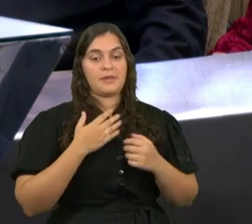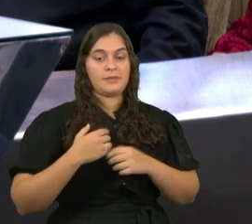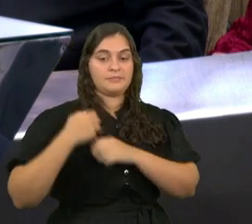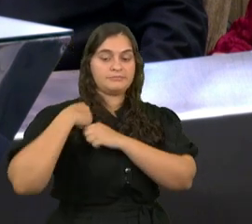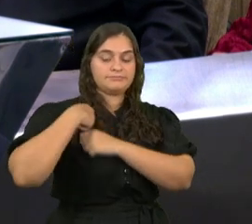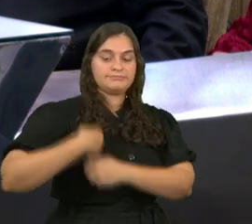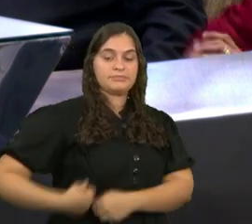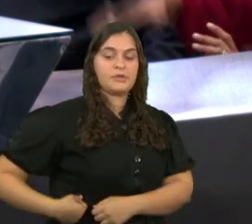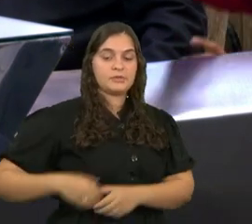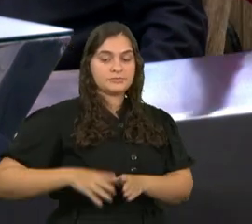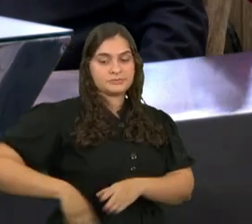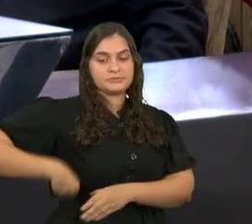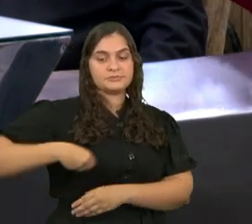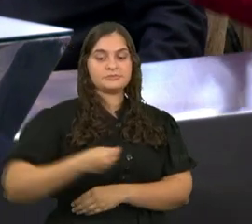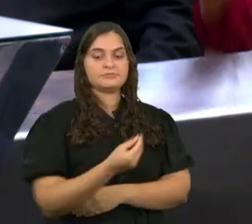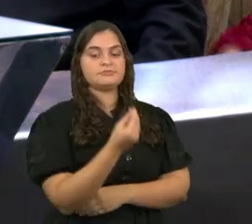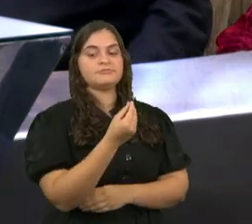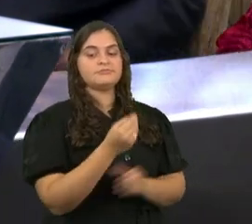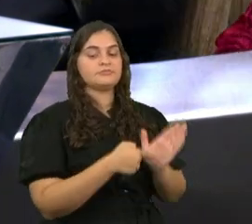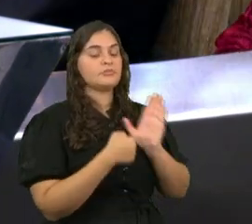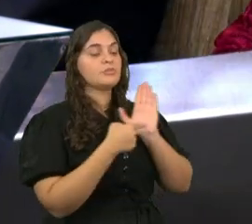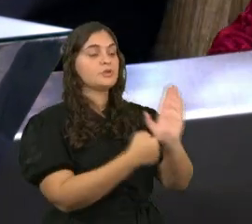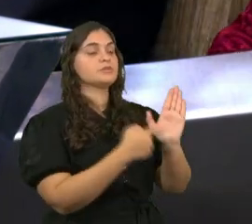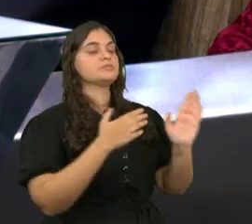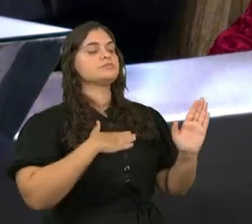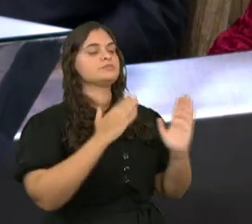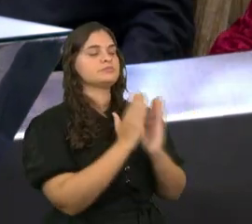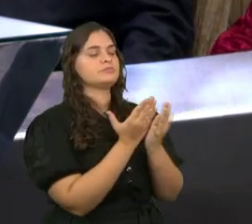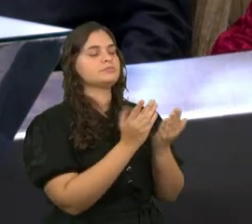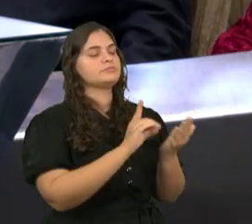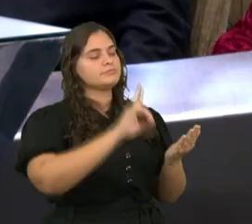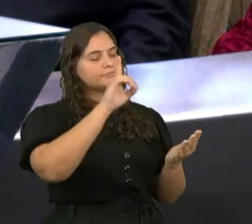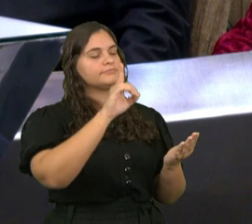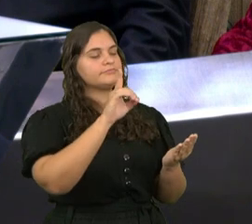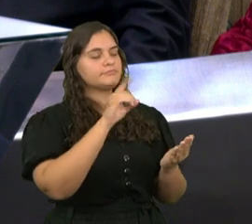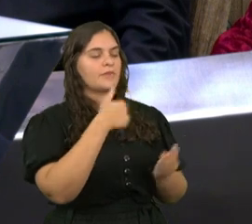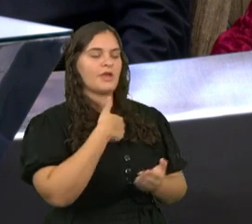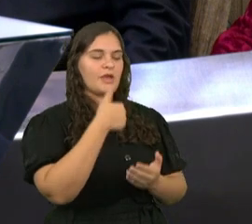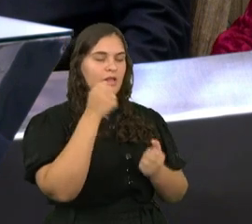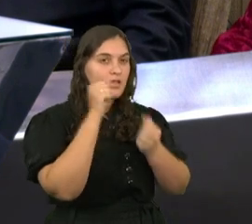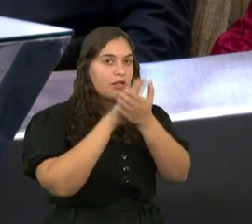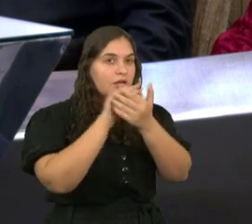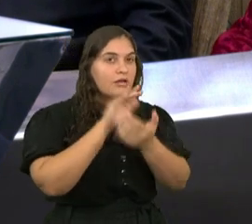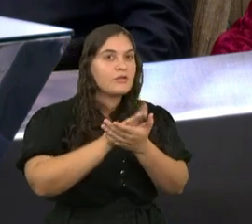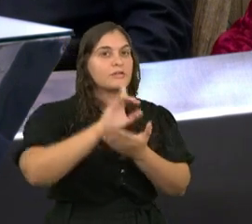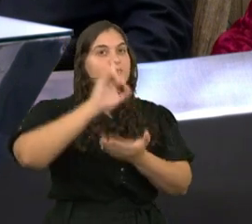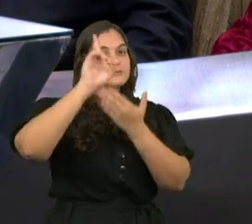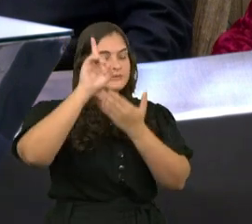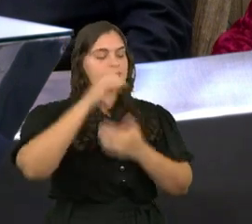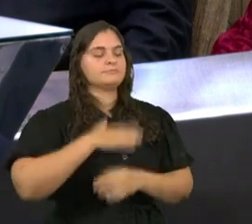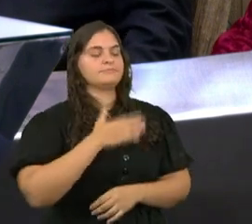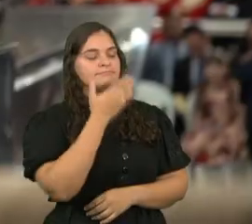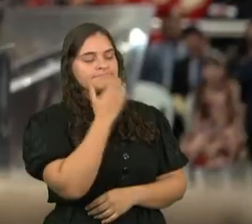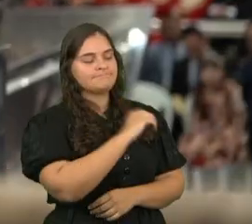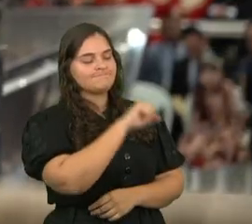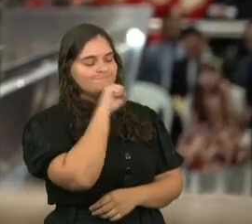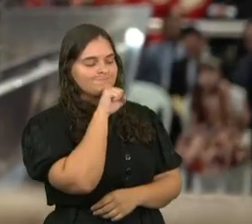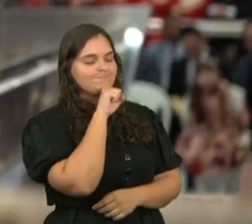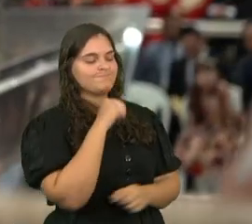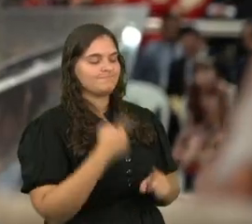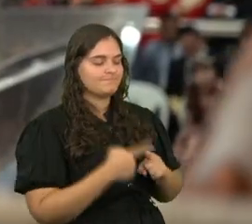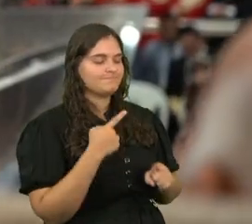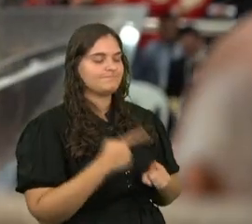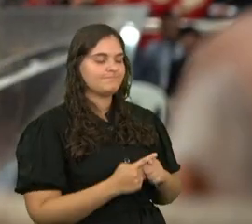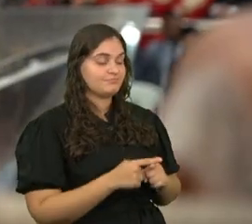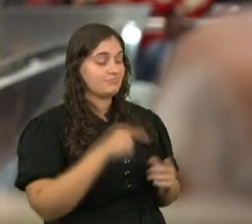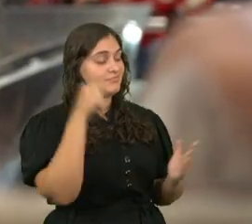Bíblia. E eu louvo a Deus, meu Pai, porque esse é um legado que ninguém apaga.